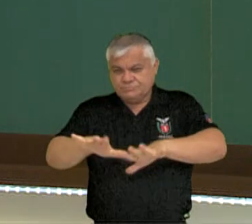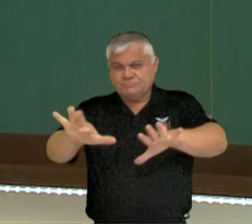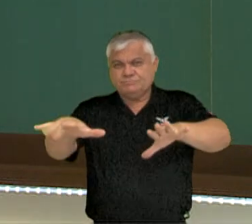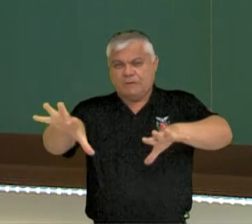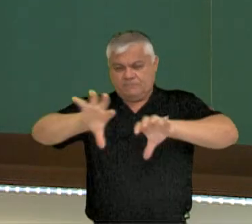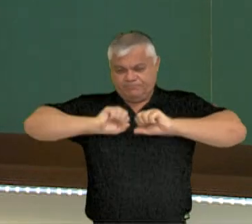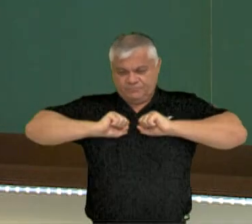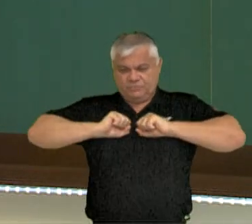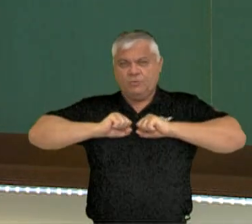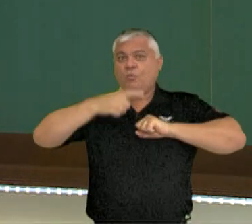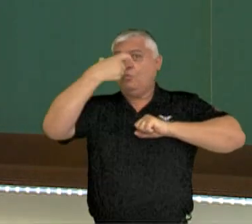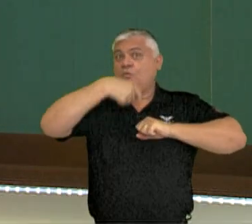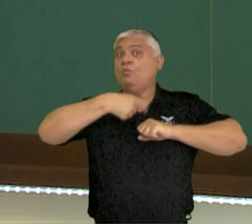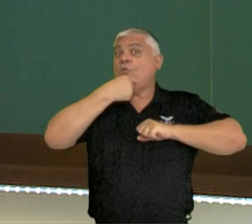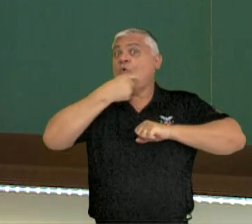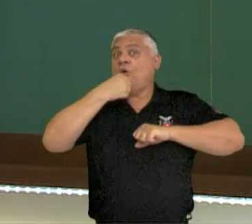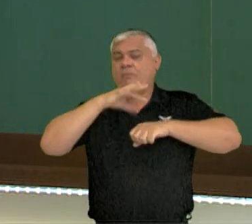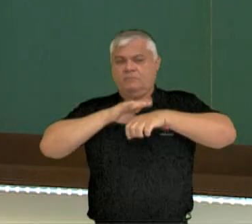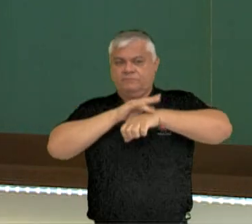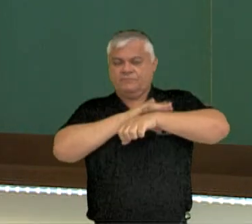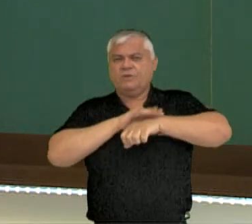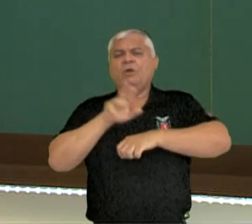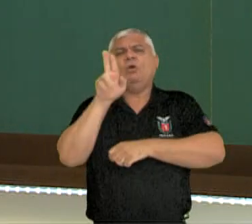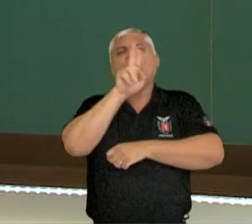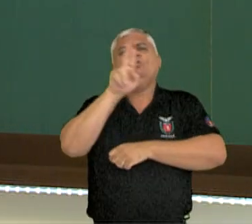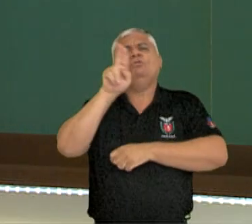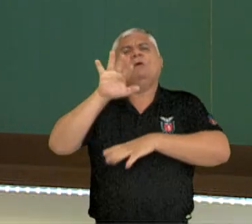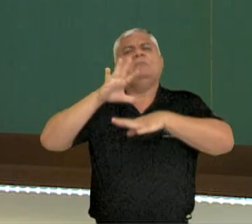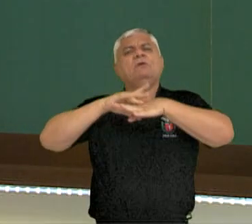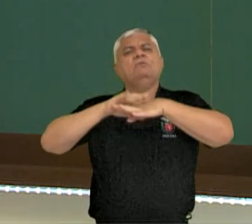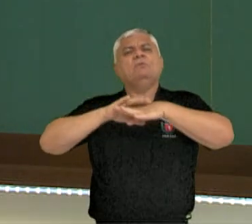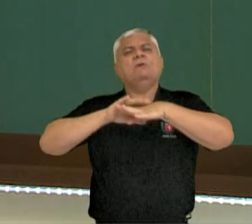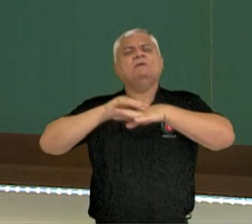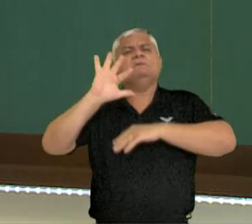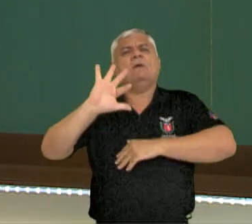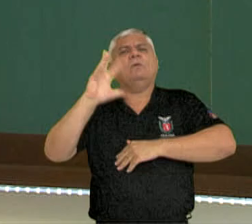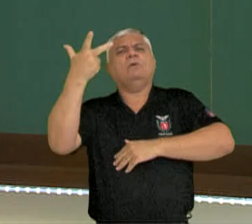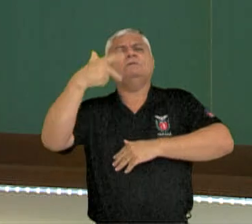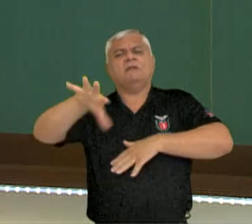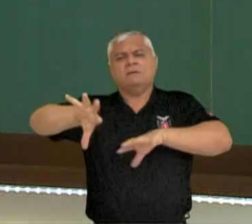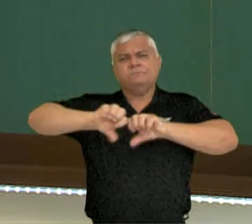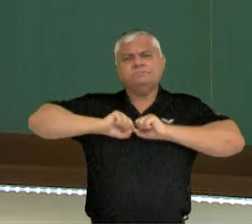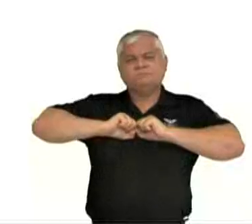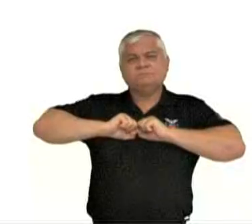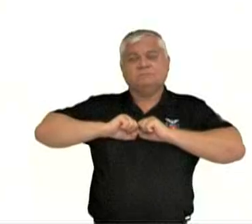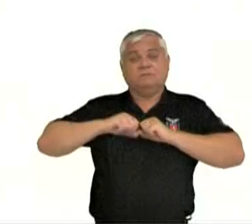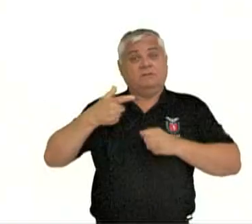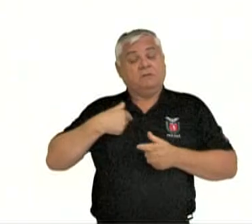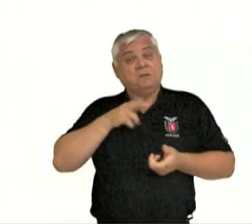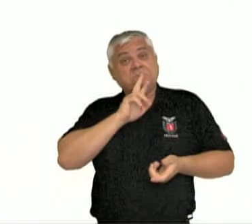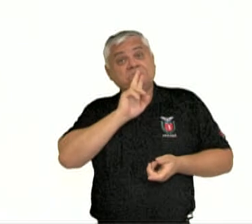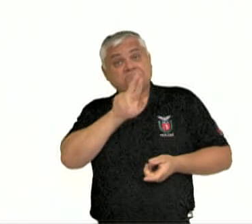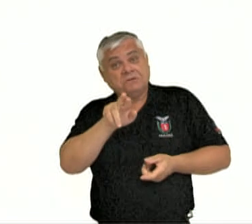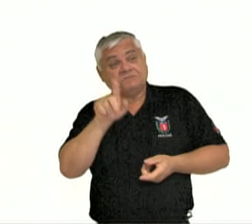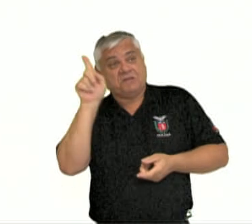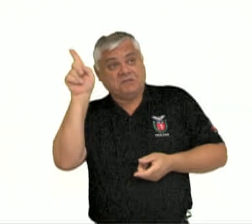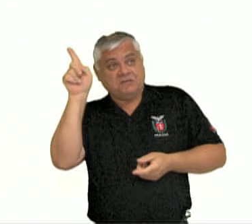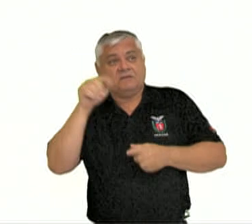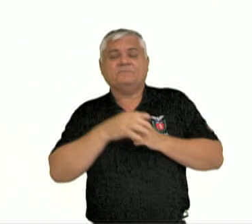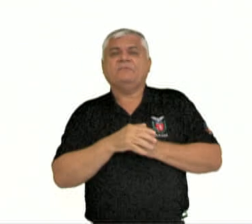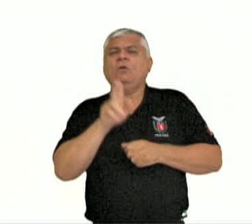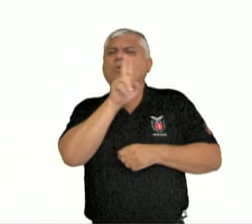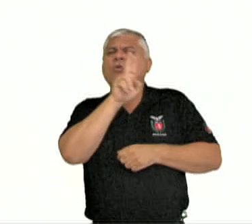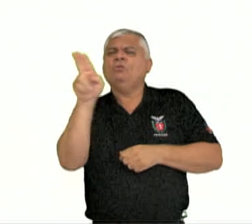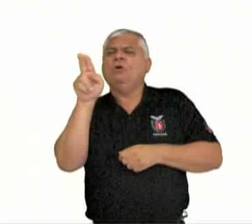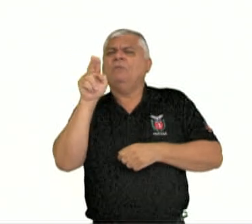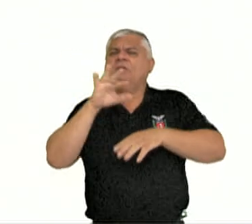homem. Escreva o nome da doença e como se dá o processo de transmissão. Então, aqui uma sugestão da resposta: o nome